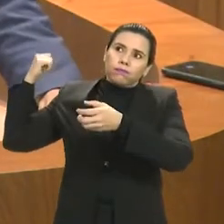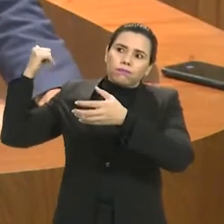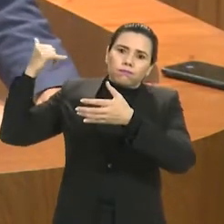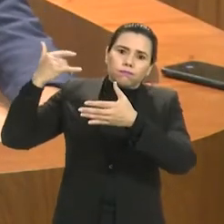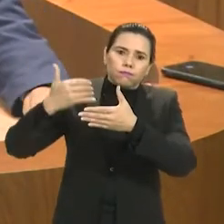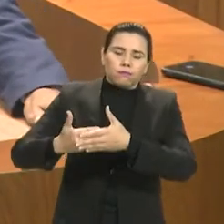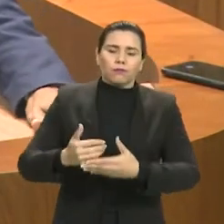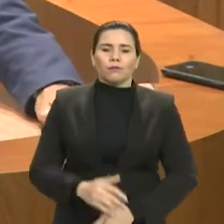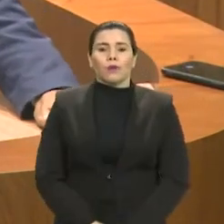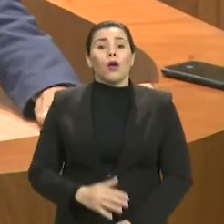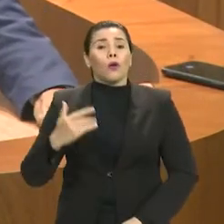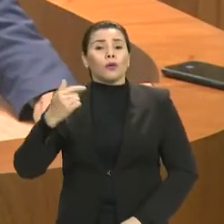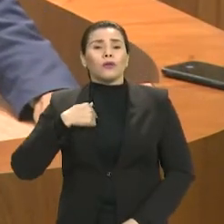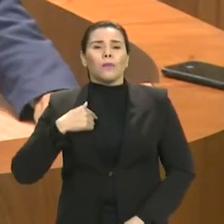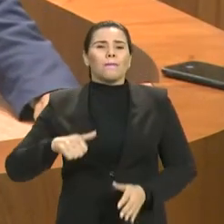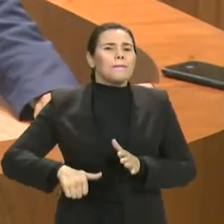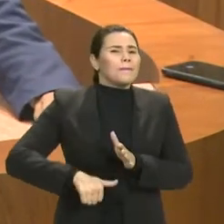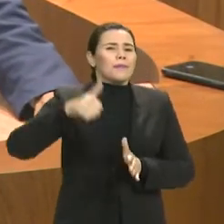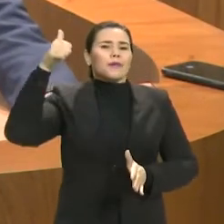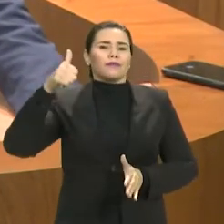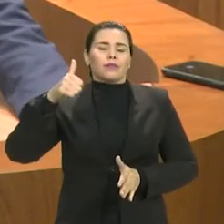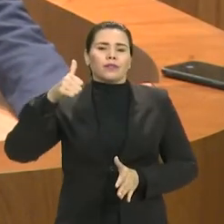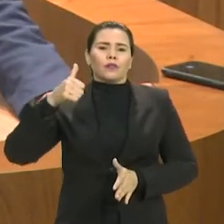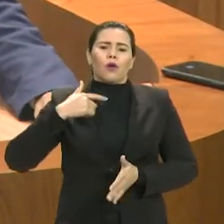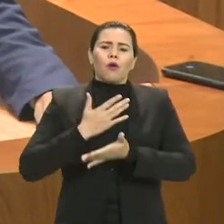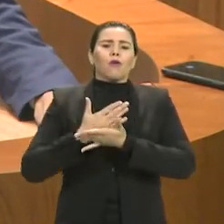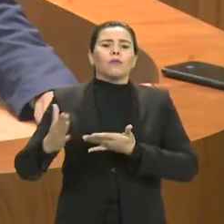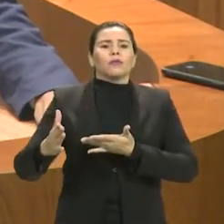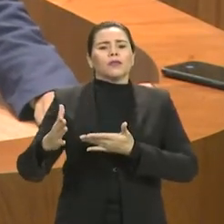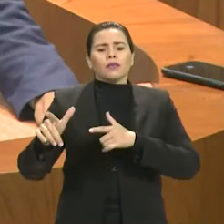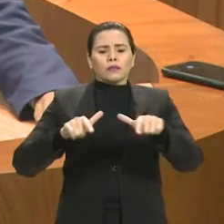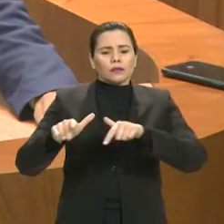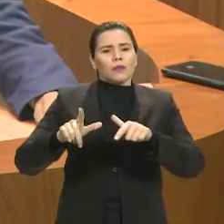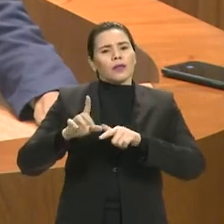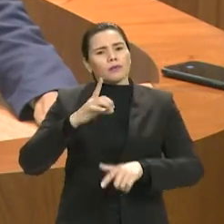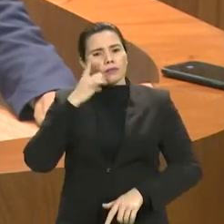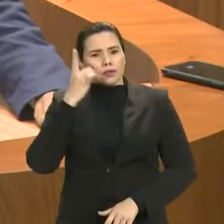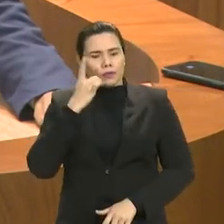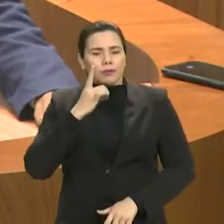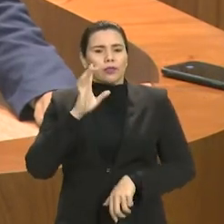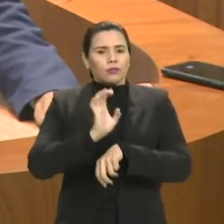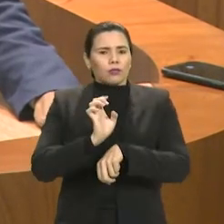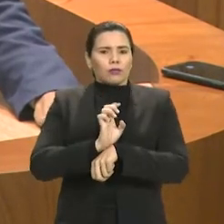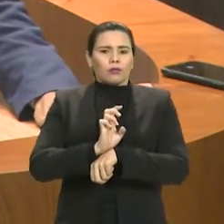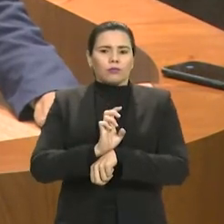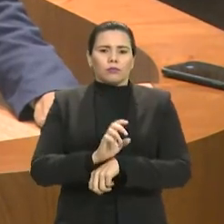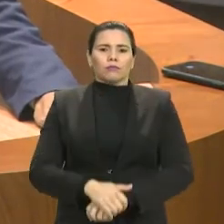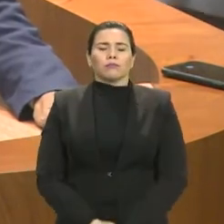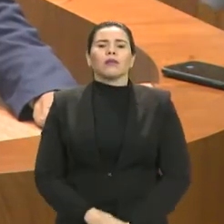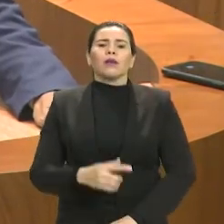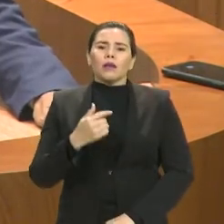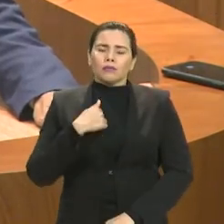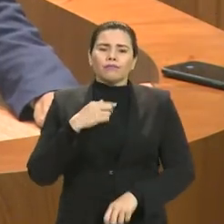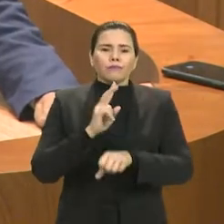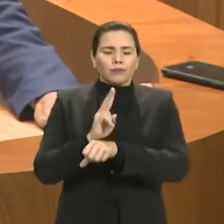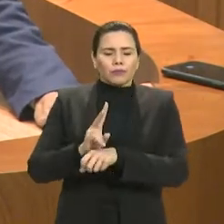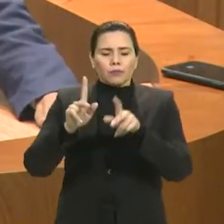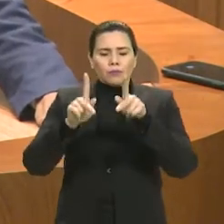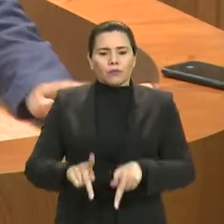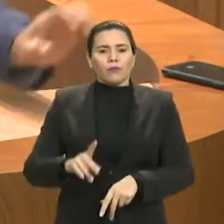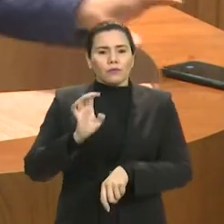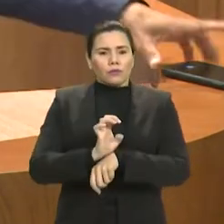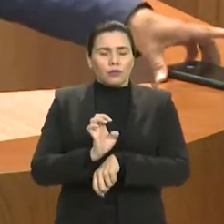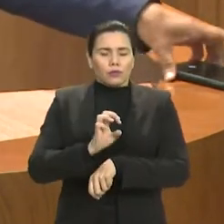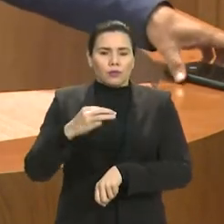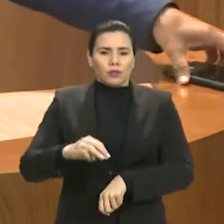desde o início do nosso mandato, em defesa daquilo que nós acreditamos, das nossas lutas em defesa do povo do Estado do Maranhão, da população